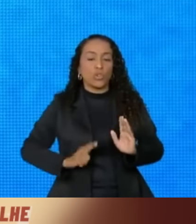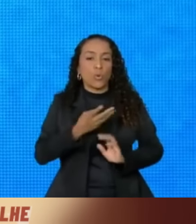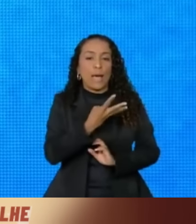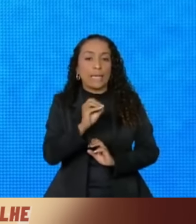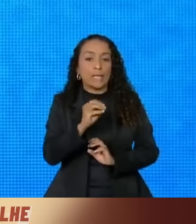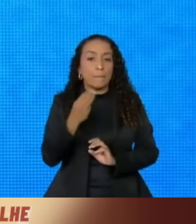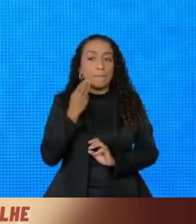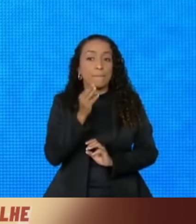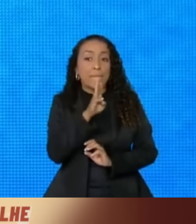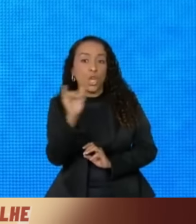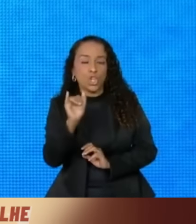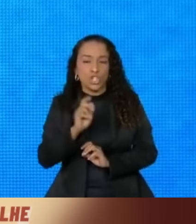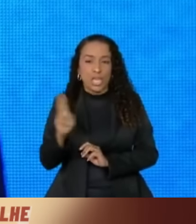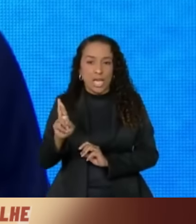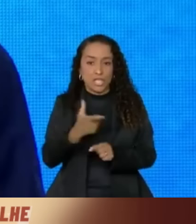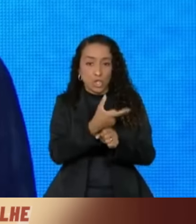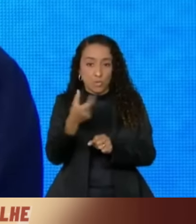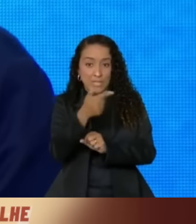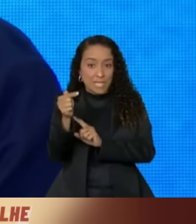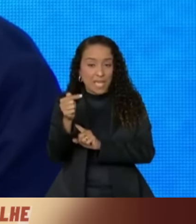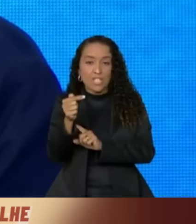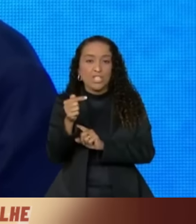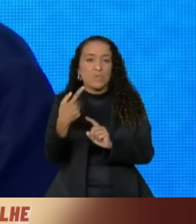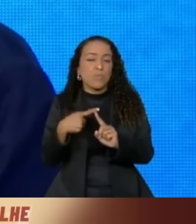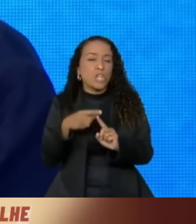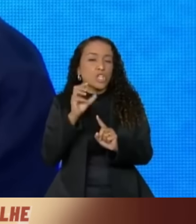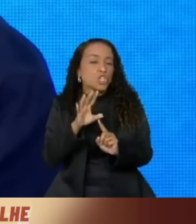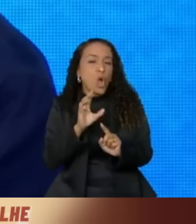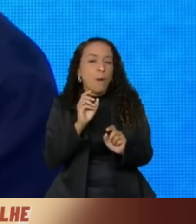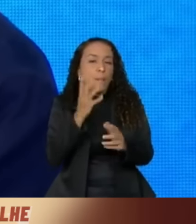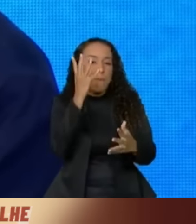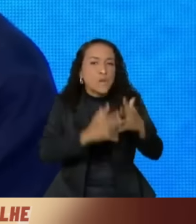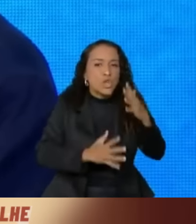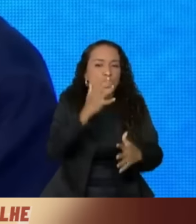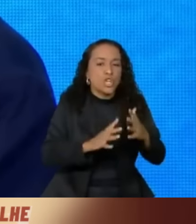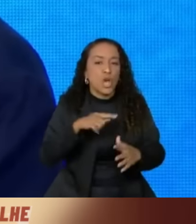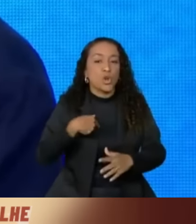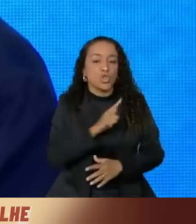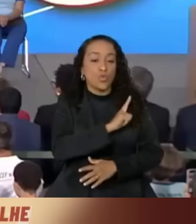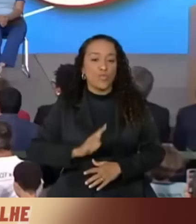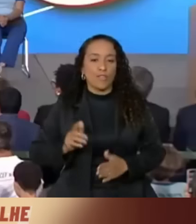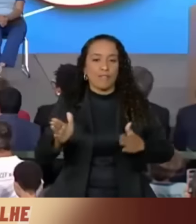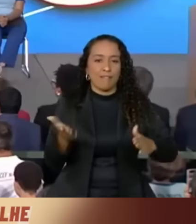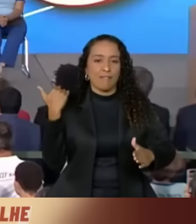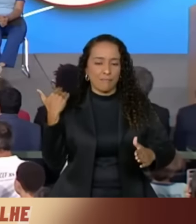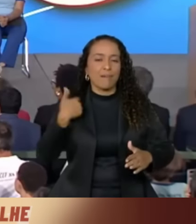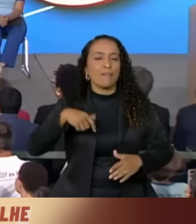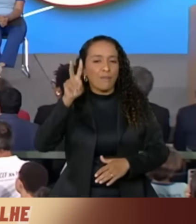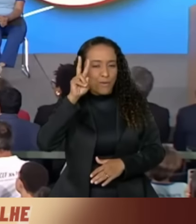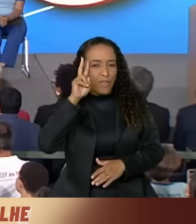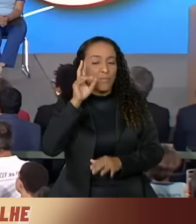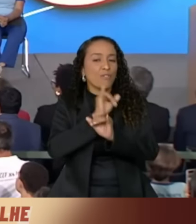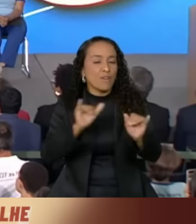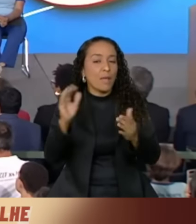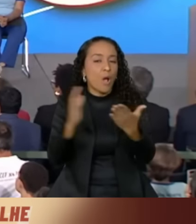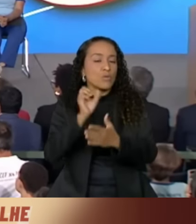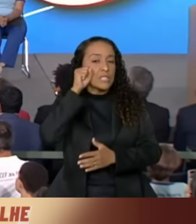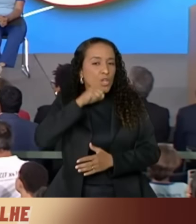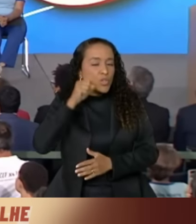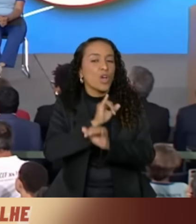40 bilhões de reais em 2007, apenas com o intuito de prejudicar o nosso governo naquela época. E eu lembro que eu disse a alguns